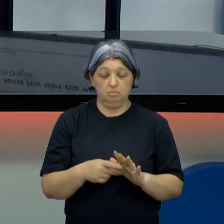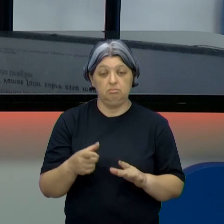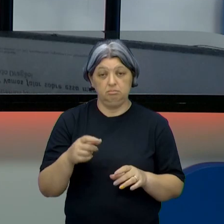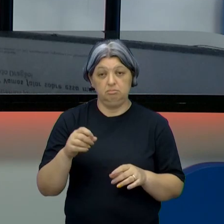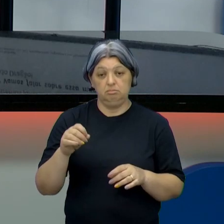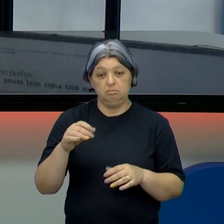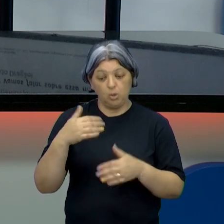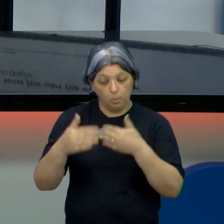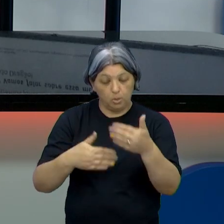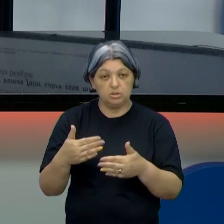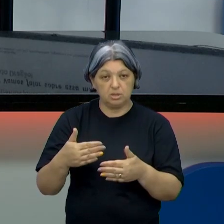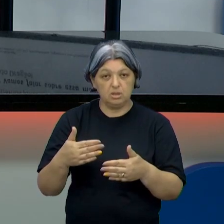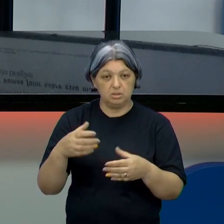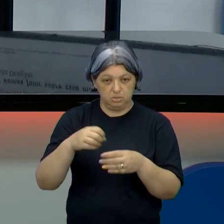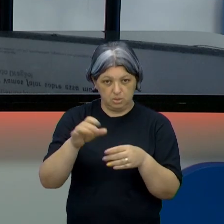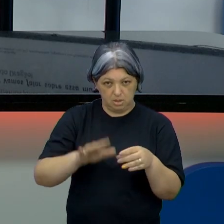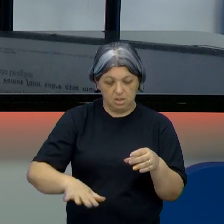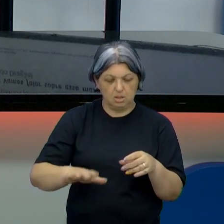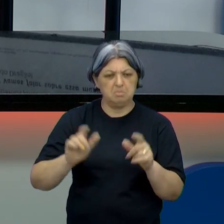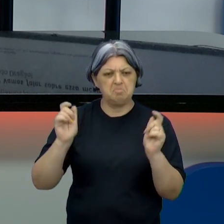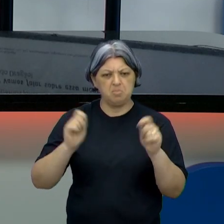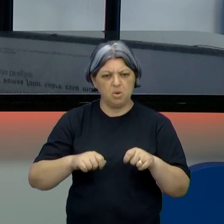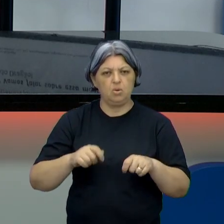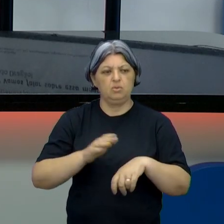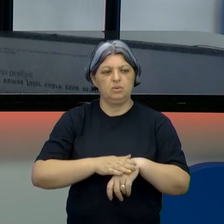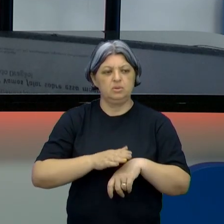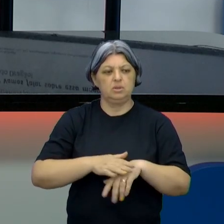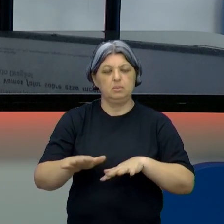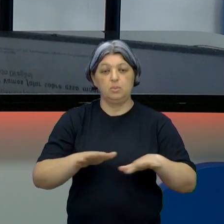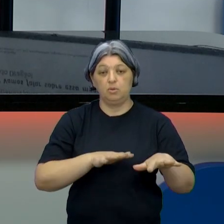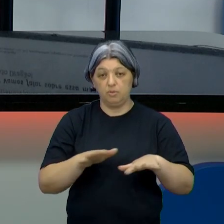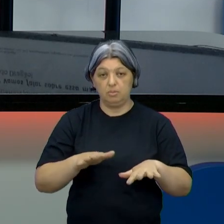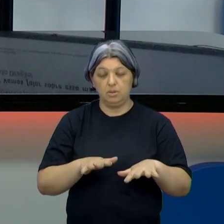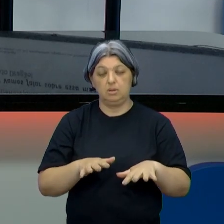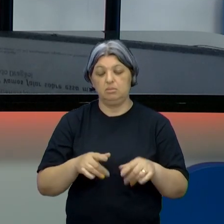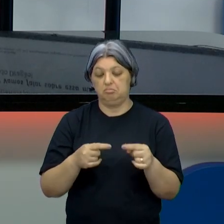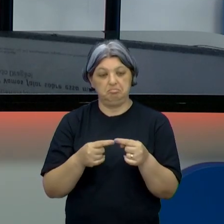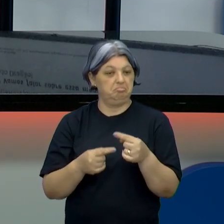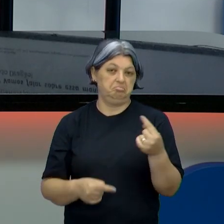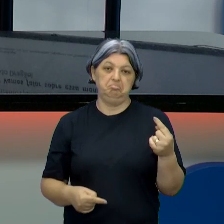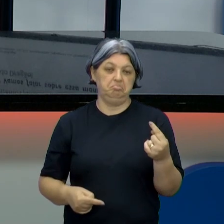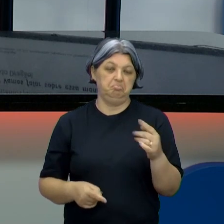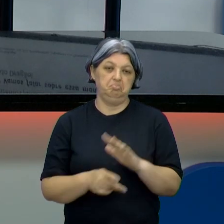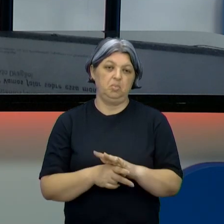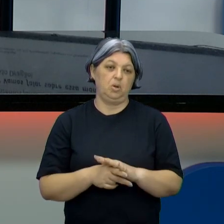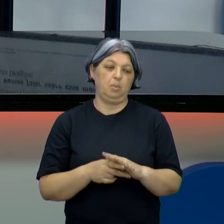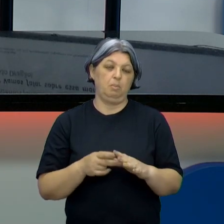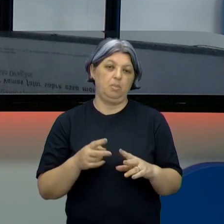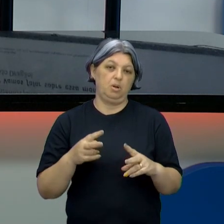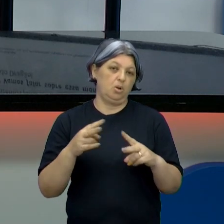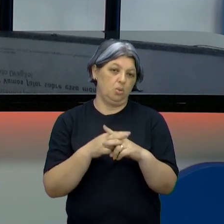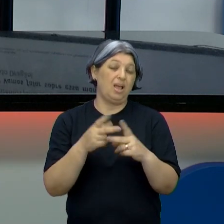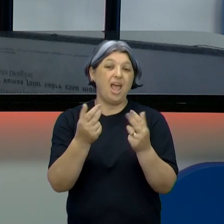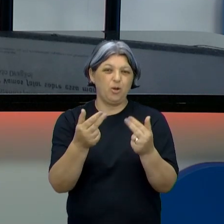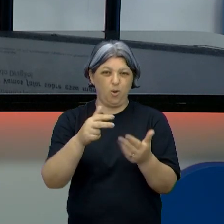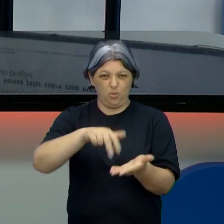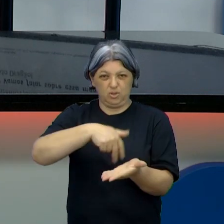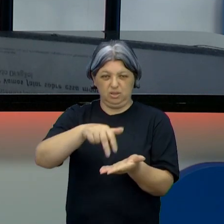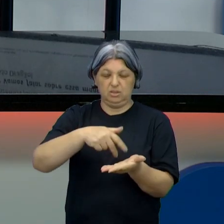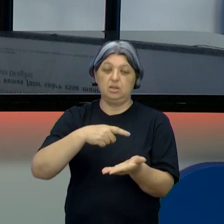desse processo, então eu posso fazer um movimento que não tem nada a ver com aquela luta. Então é a mesma coisa na dança. Então tem